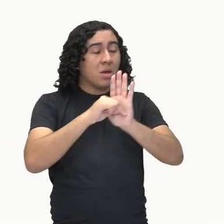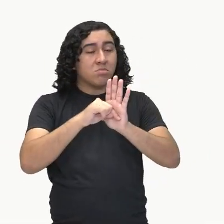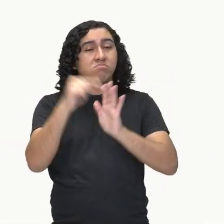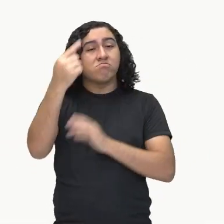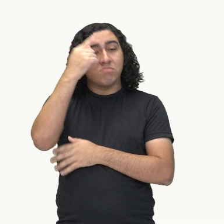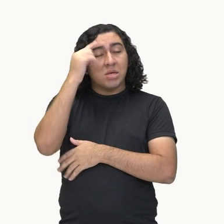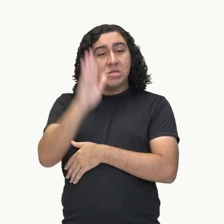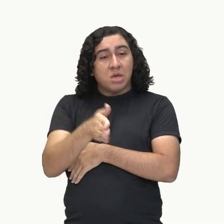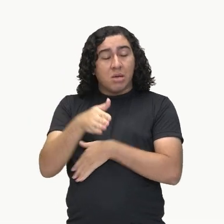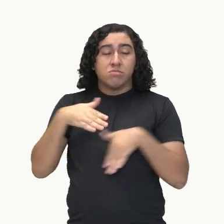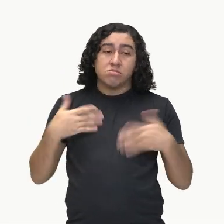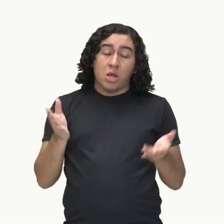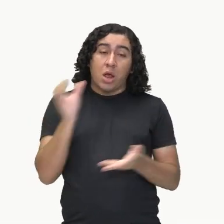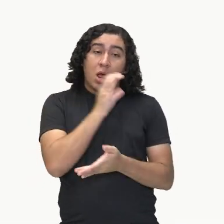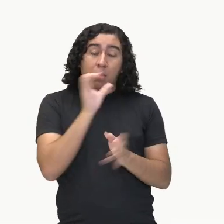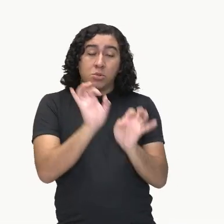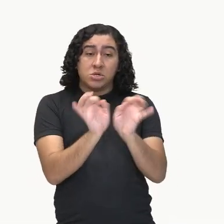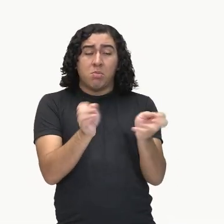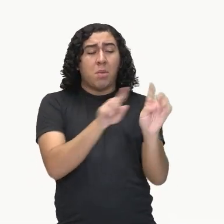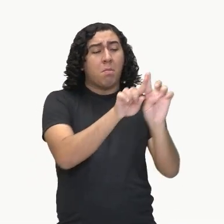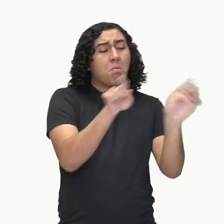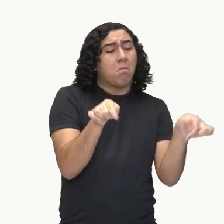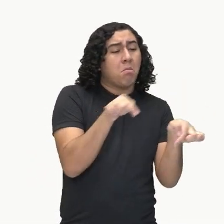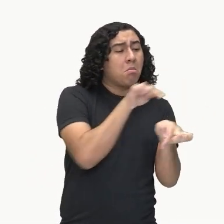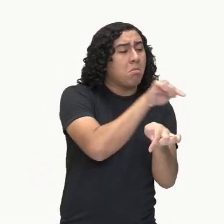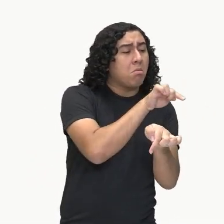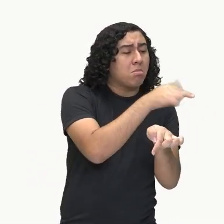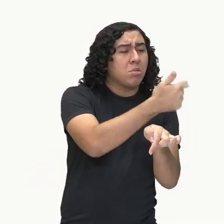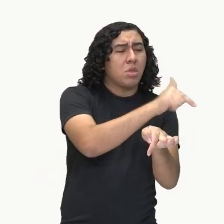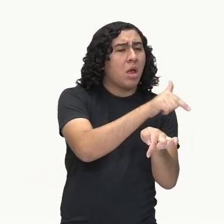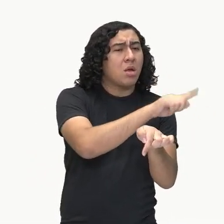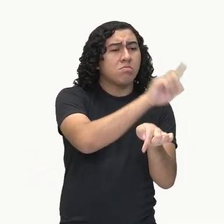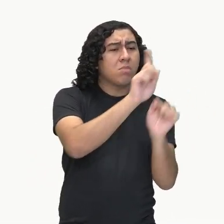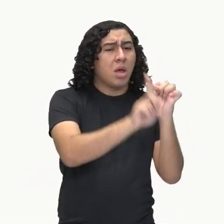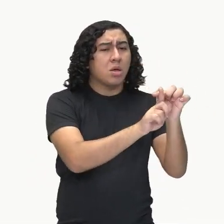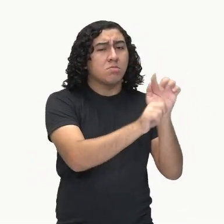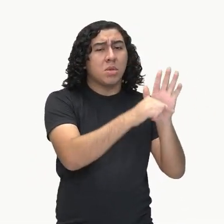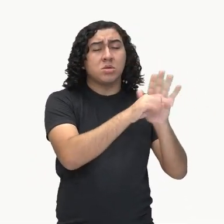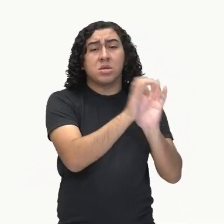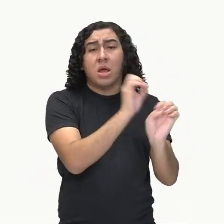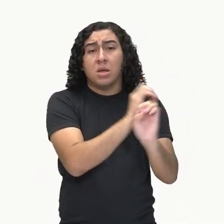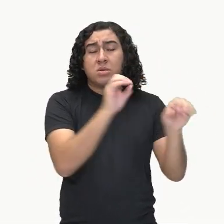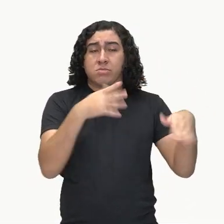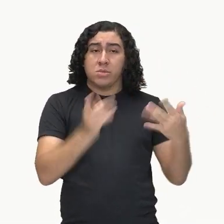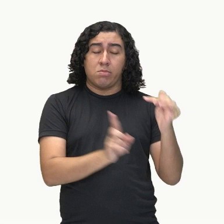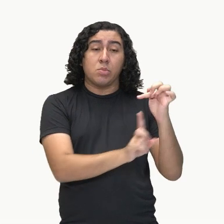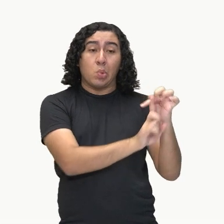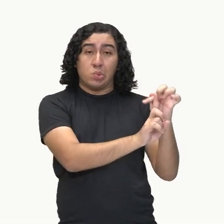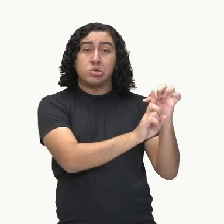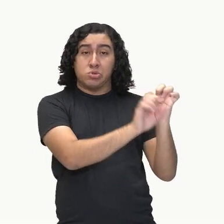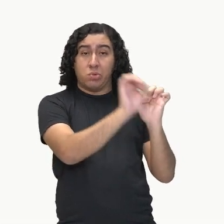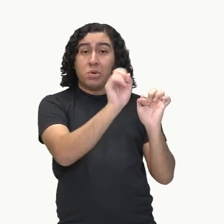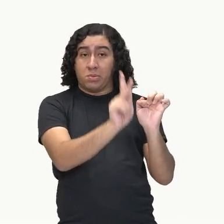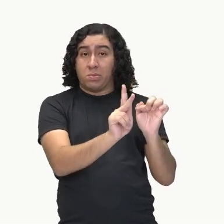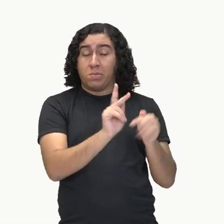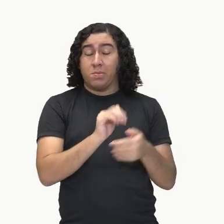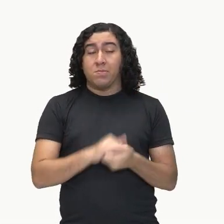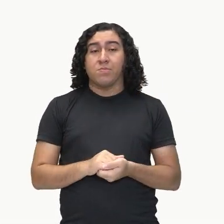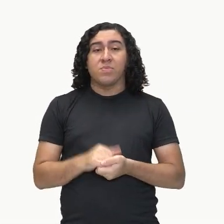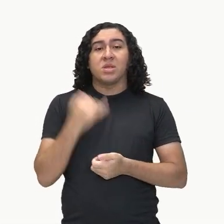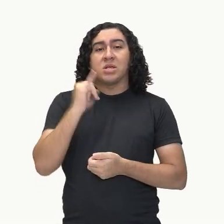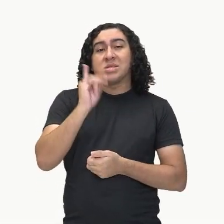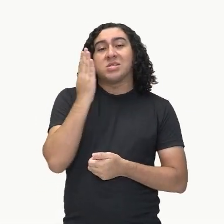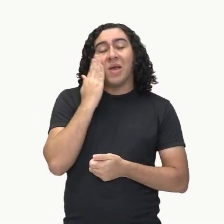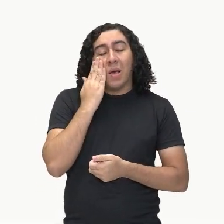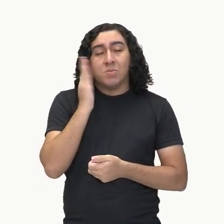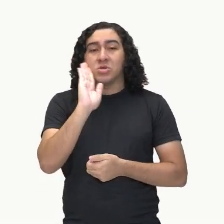pensado, mas nesse primeiro aqui não tem sinal, professora. Tem sim. É o sinal positivo. Tudo bem? Se eu já